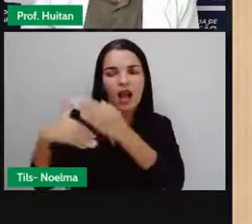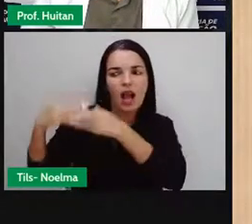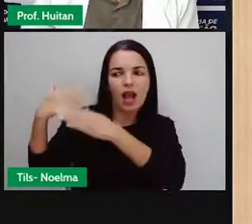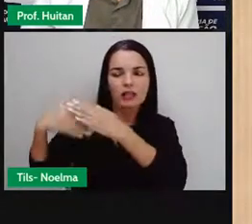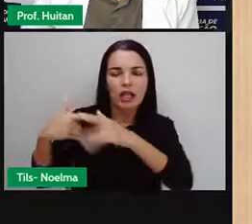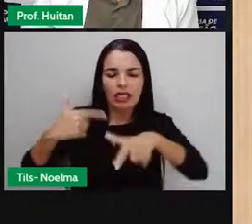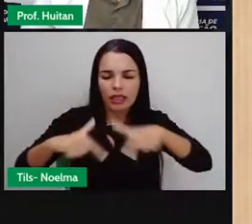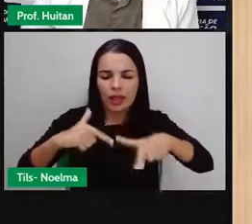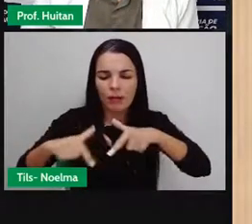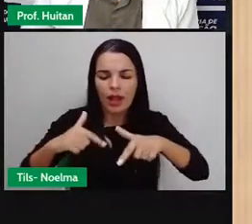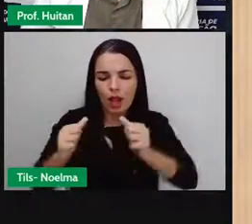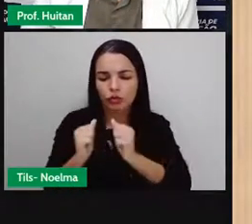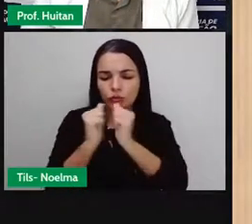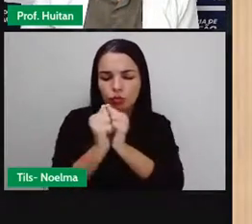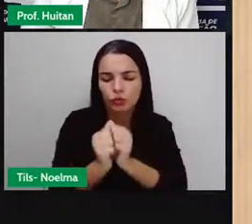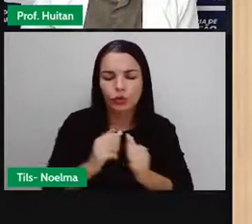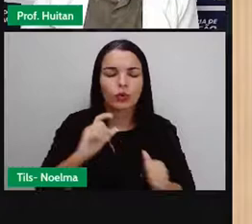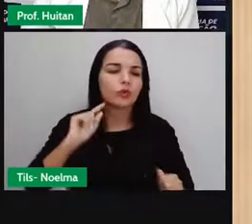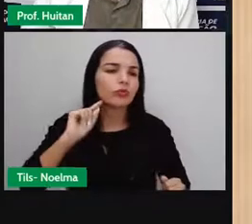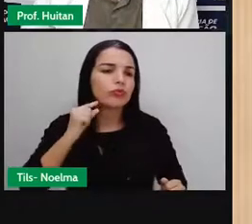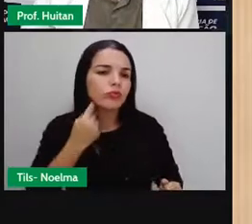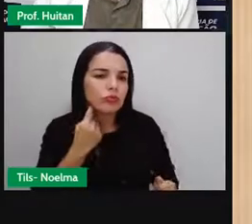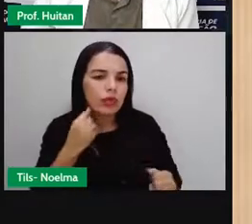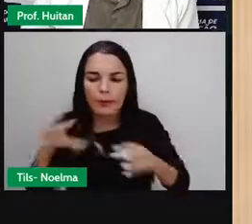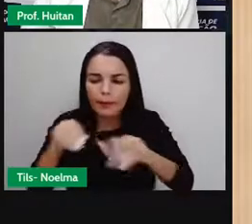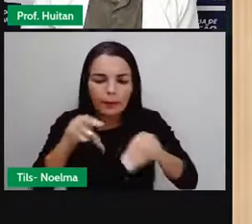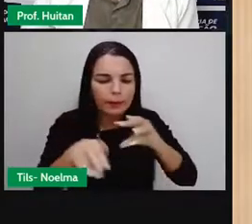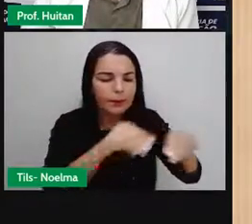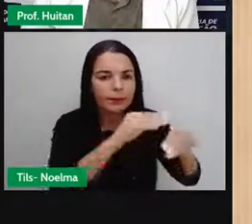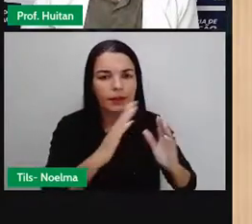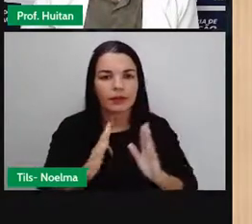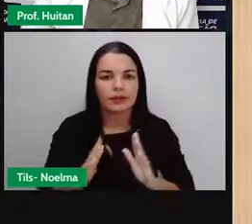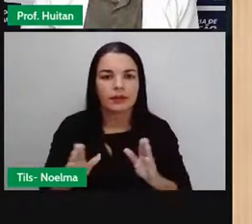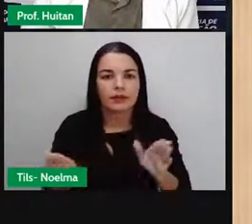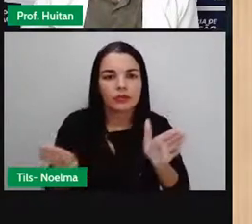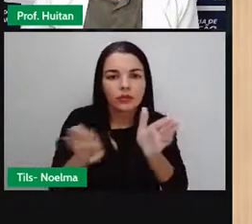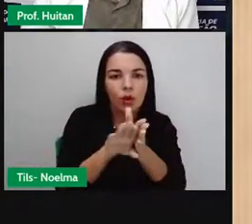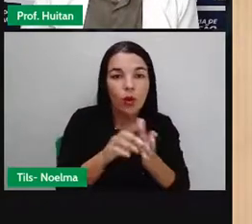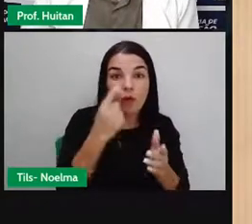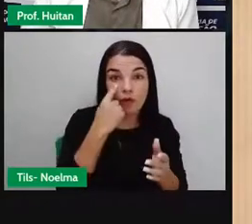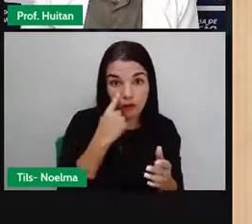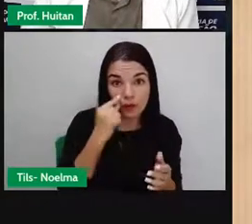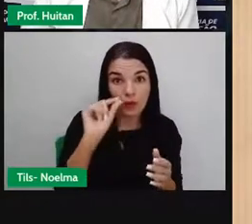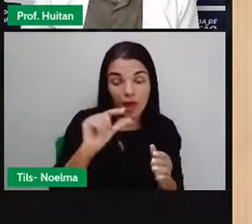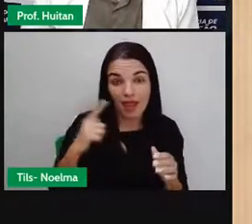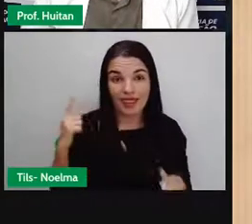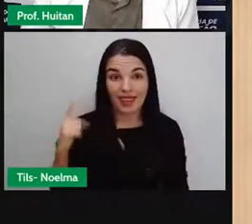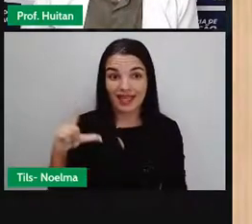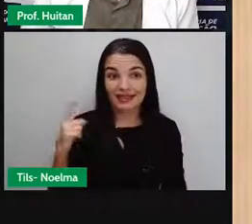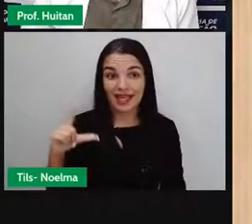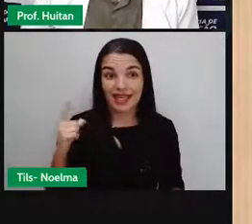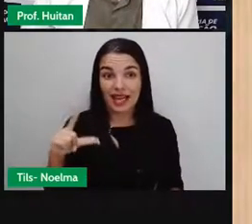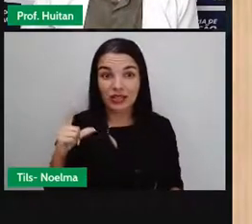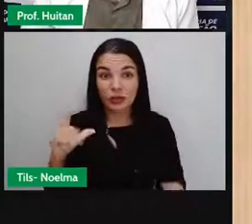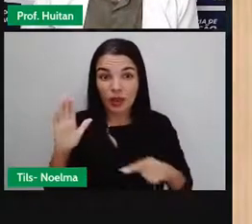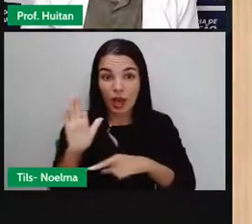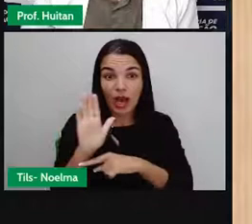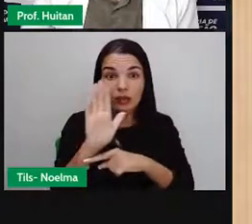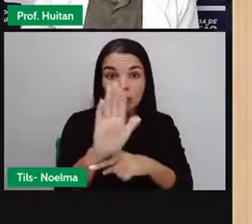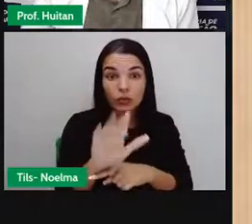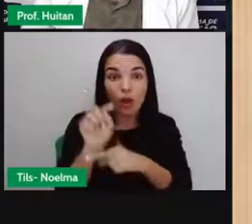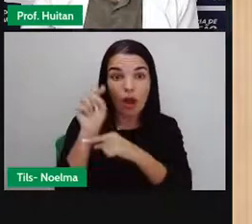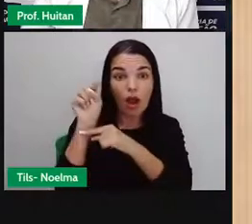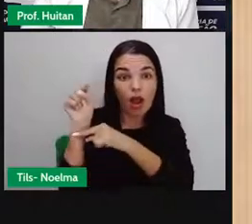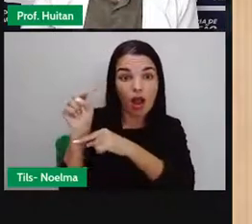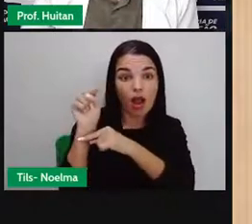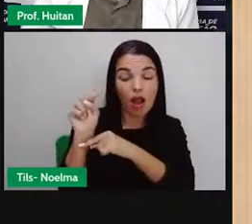de catadores, que fica no bairro do Jucunas, em Belém. Uma parte da literatura que Joel usou para se preparar para o vestibular de medicina